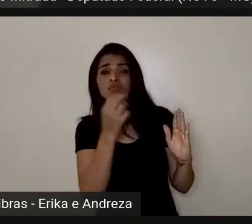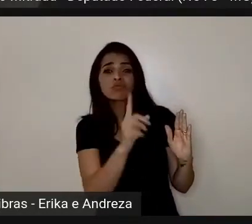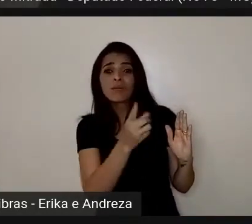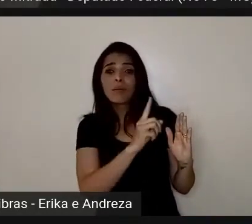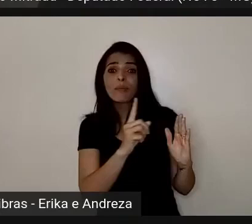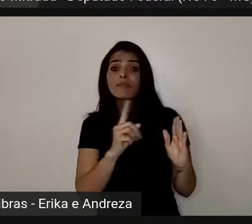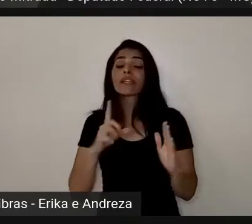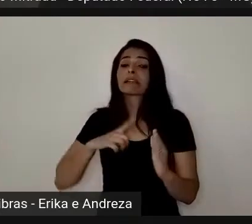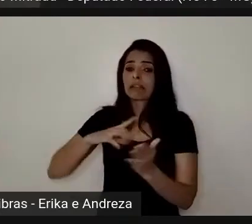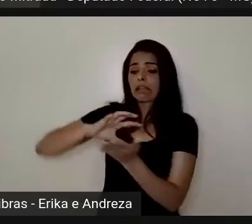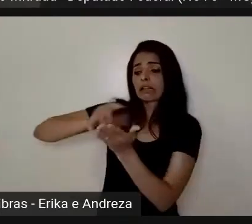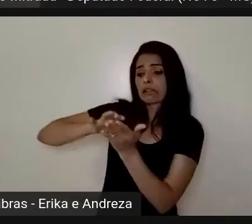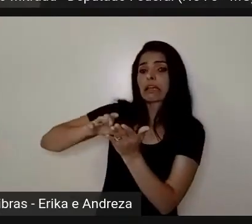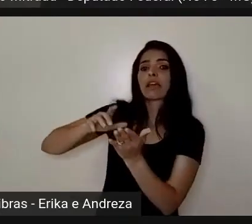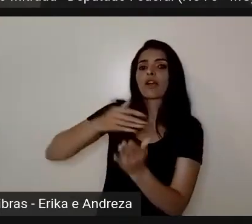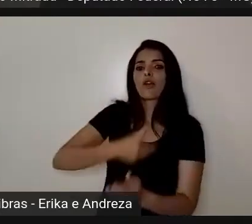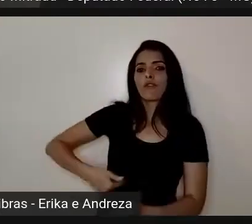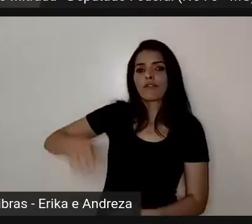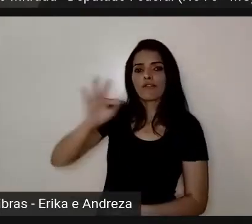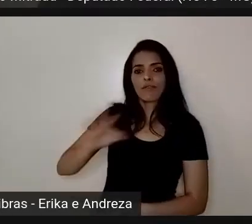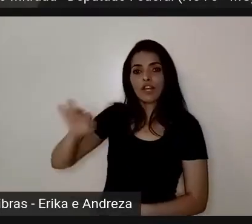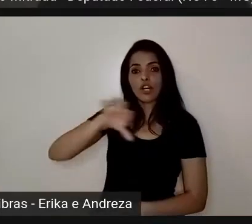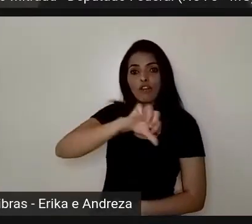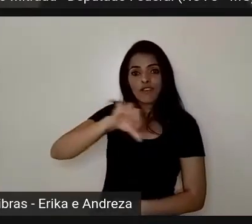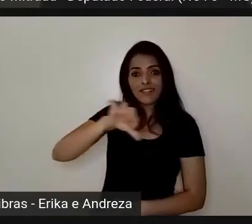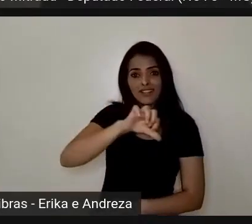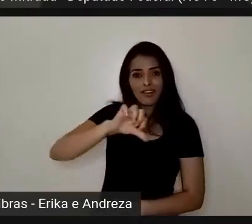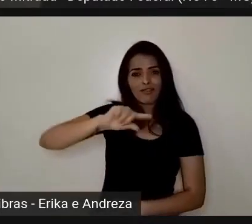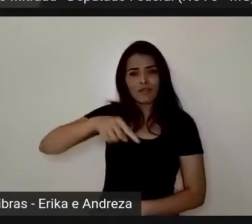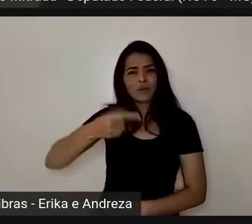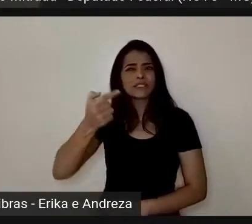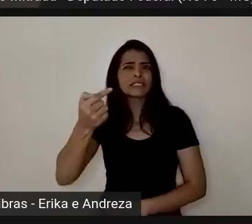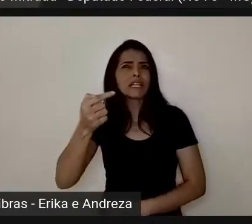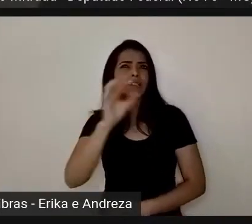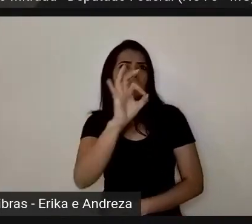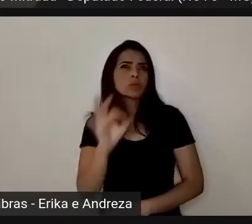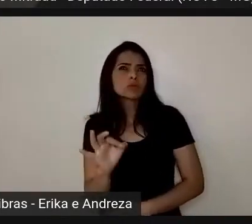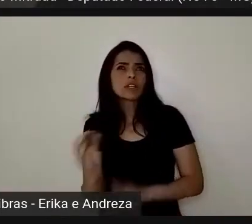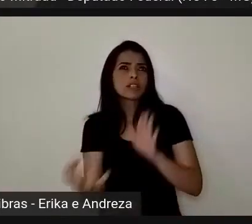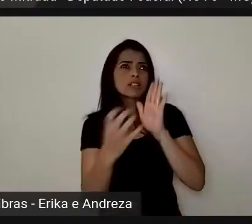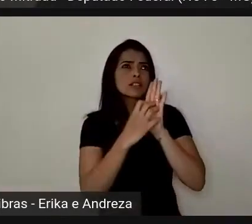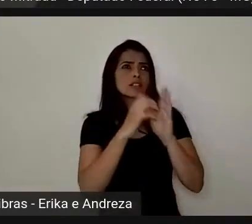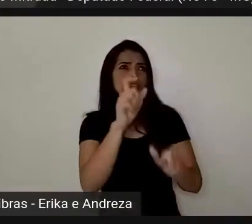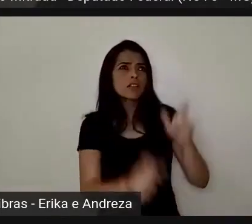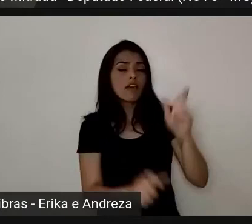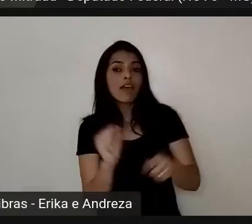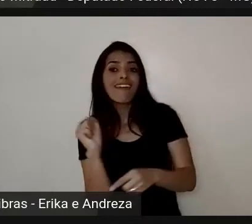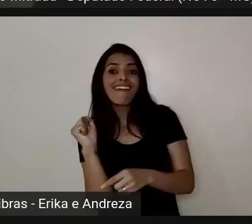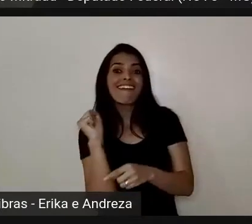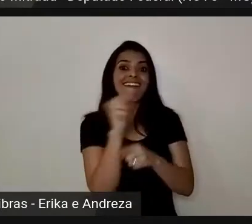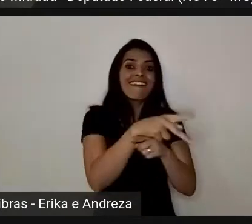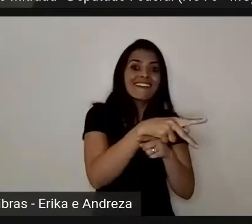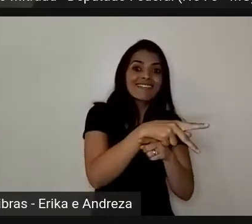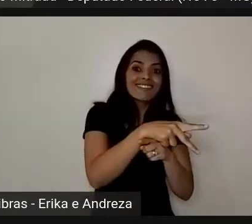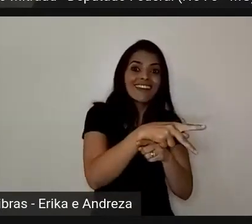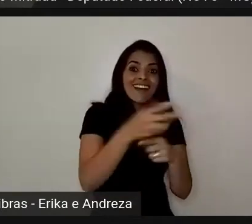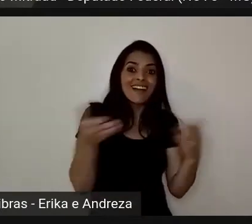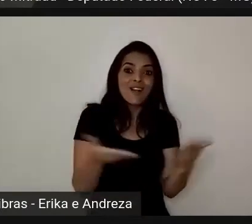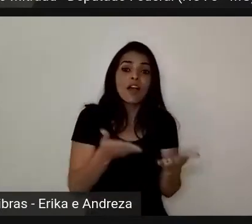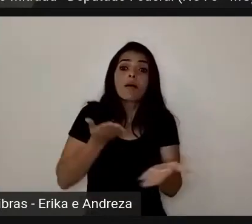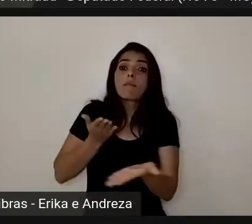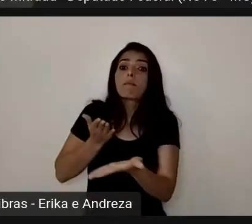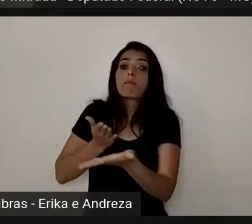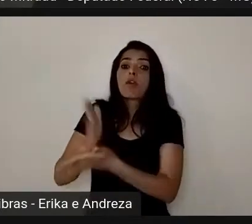que 99,6% ou 99,7%, se não me engano, dos servidores que entram no concurso são aprovados no